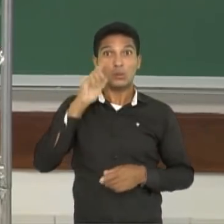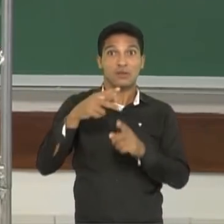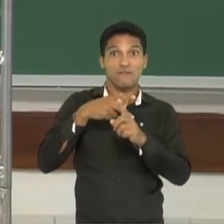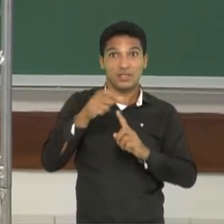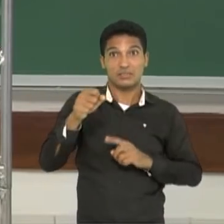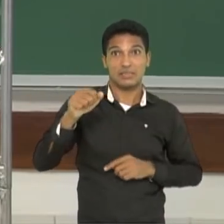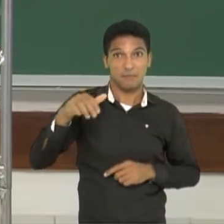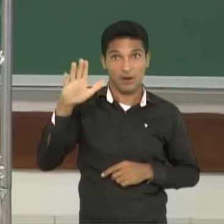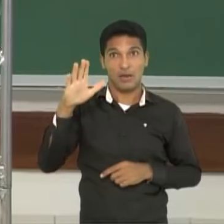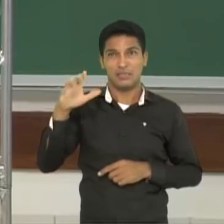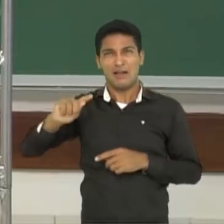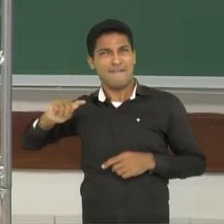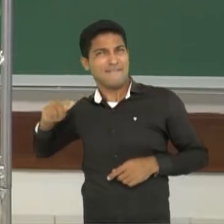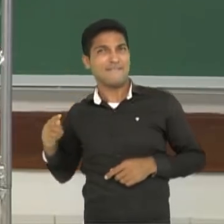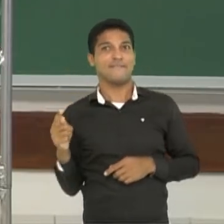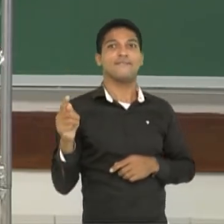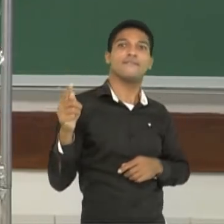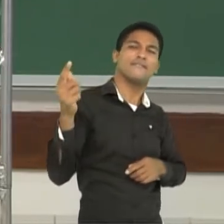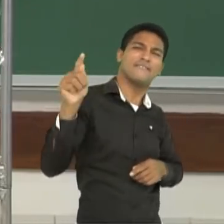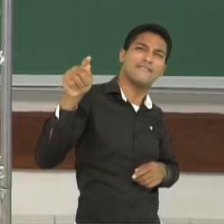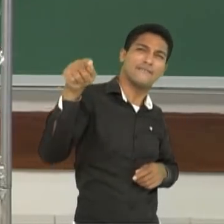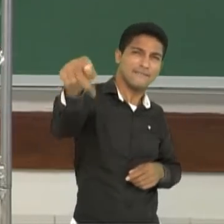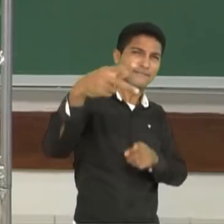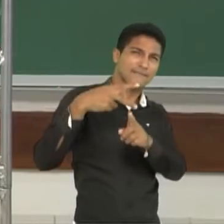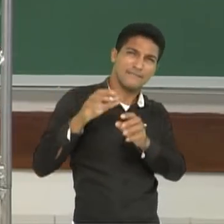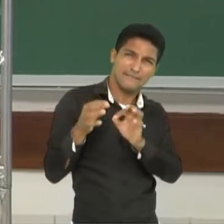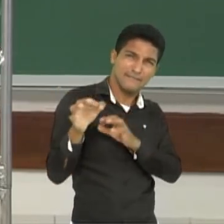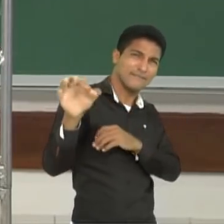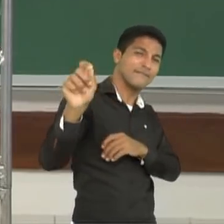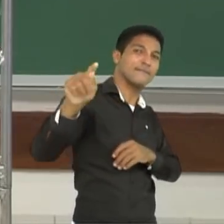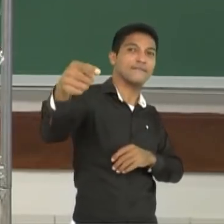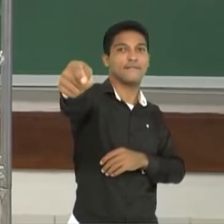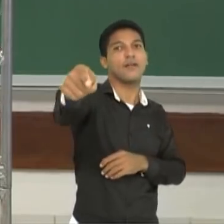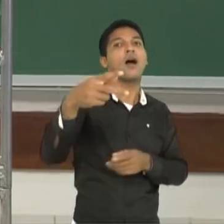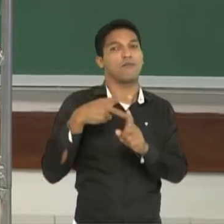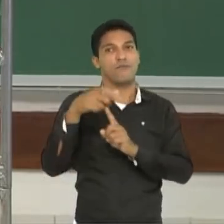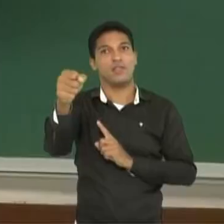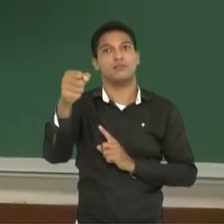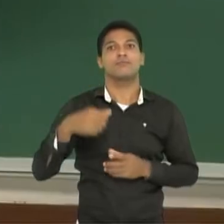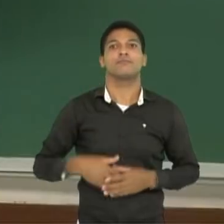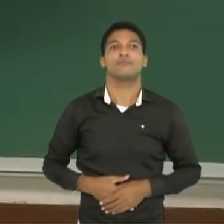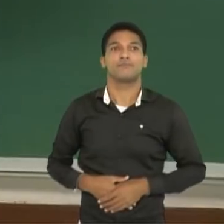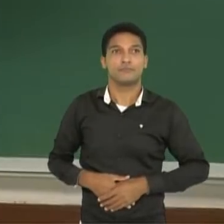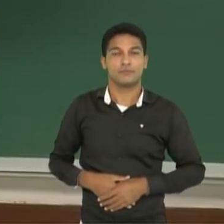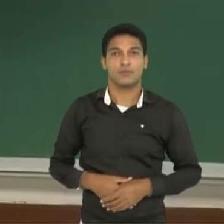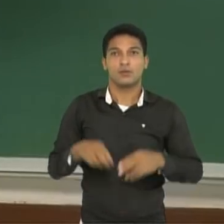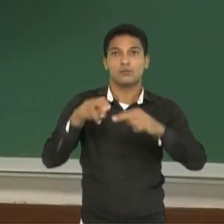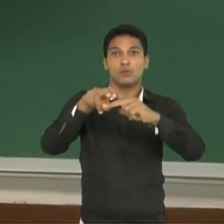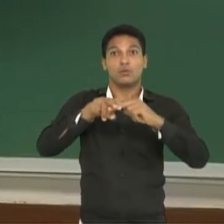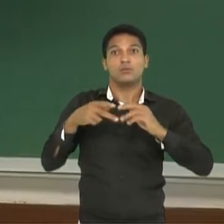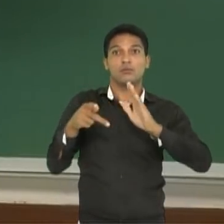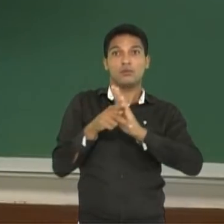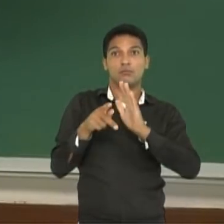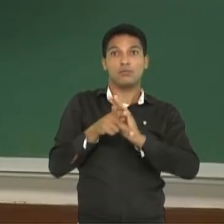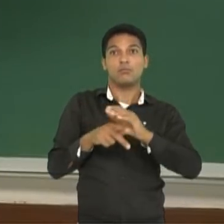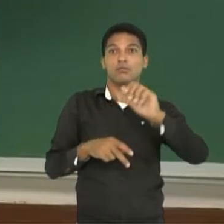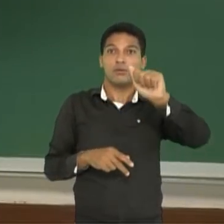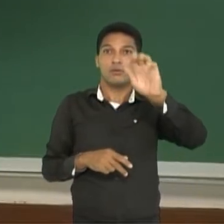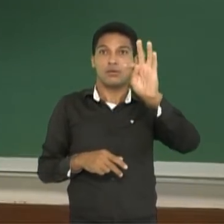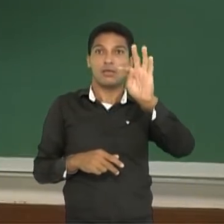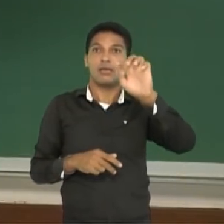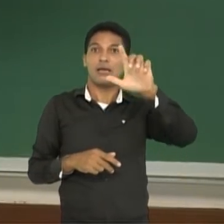que lançar aquele equipamento o mais longe possível. Então essas são as provas do atletismo, todas